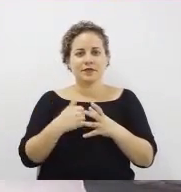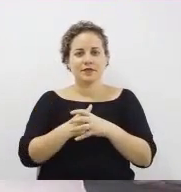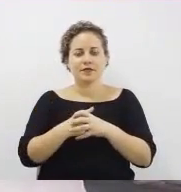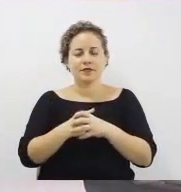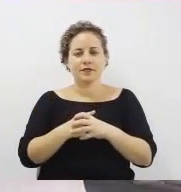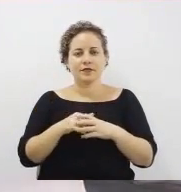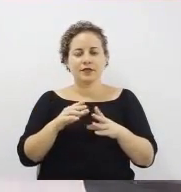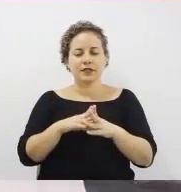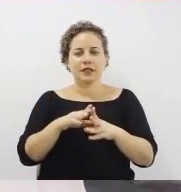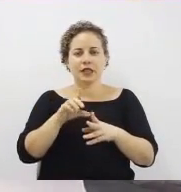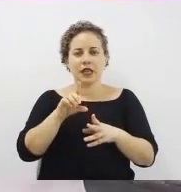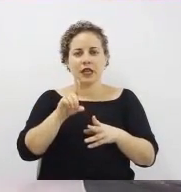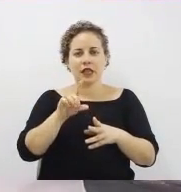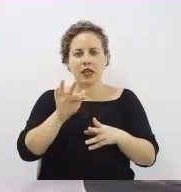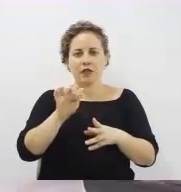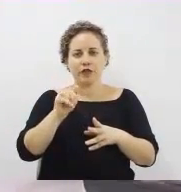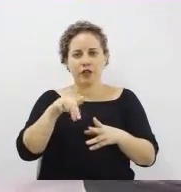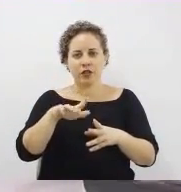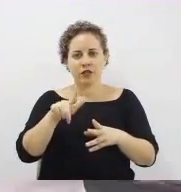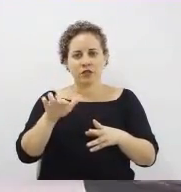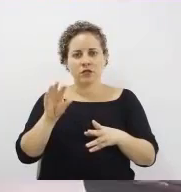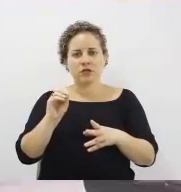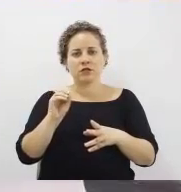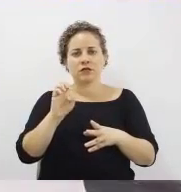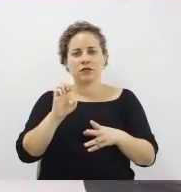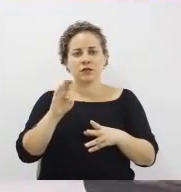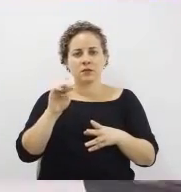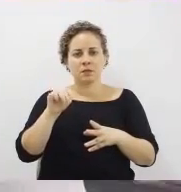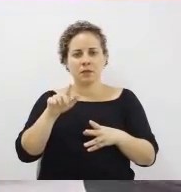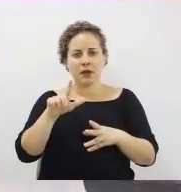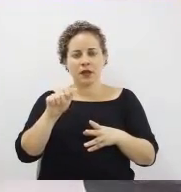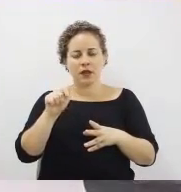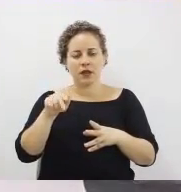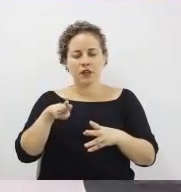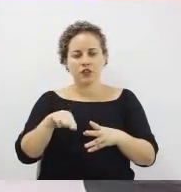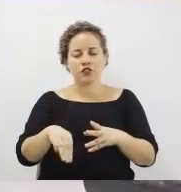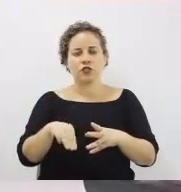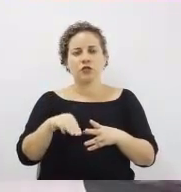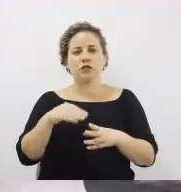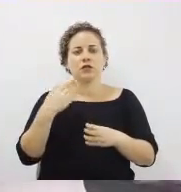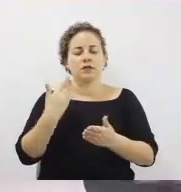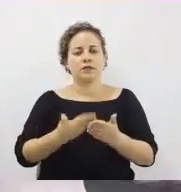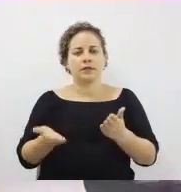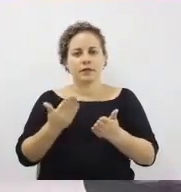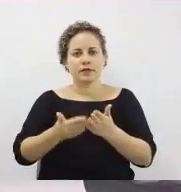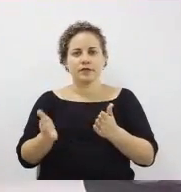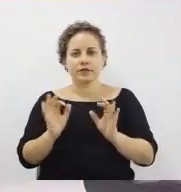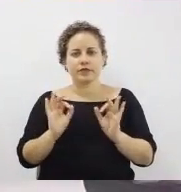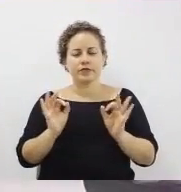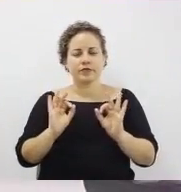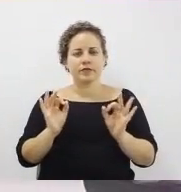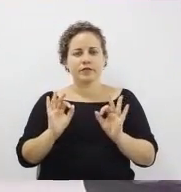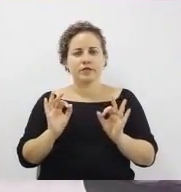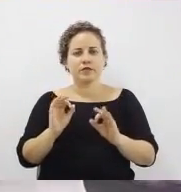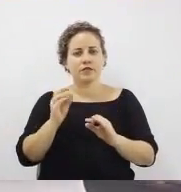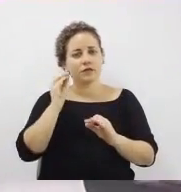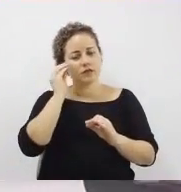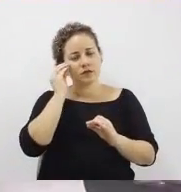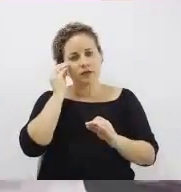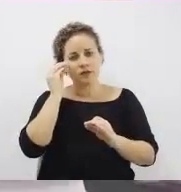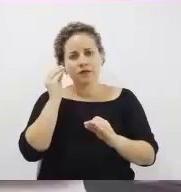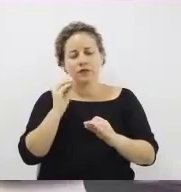da embalagem, ao cuidado com as embalagens dos produtos para que se evitem avarias, que são danos que podem ser causados aos